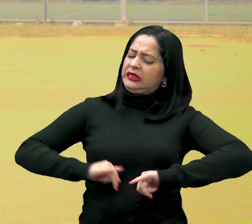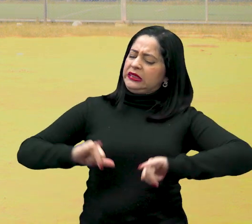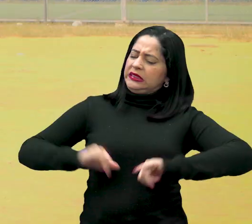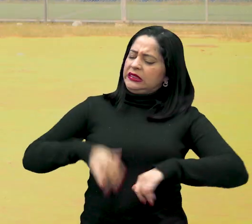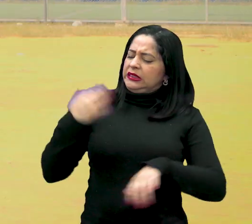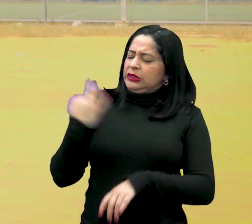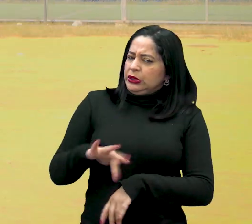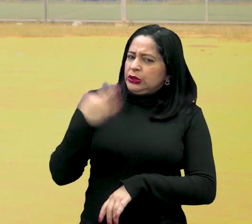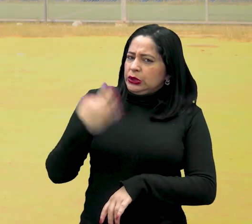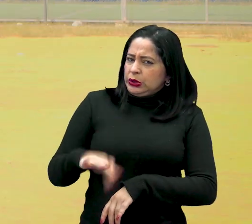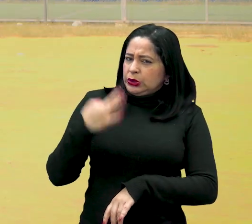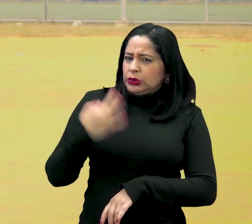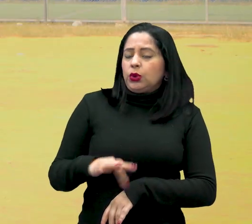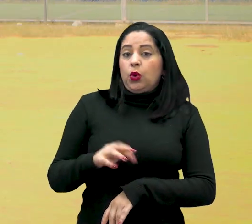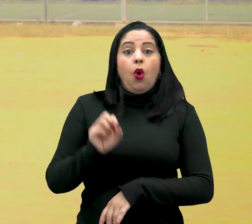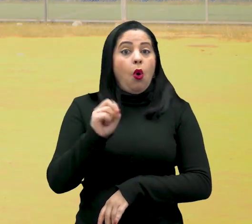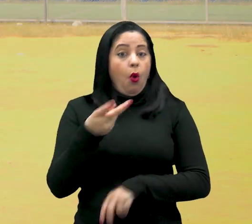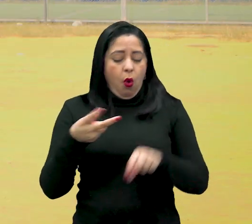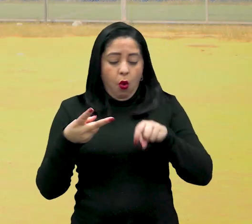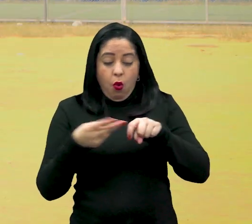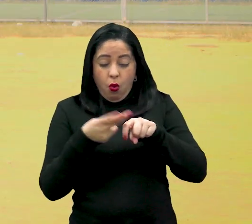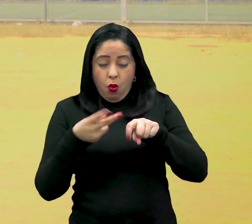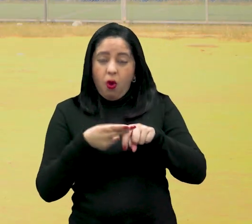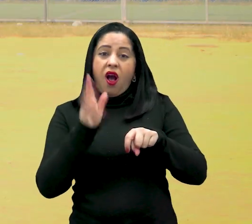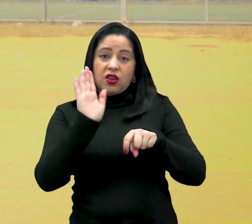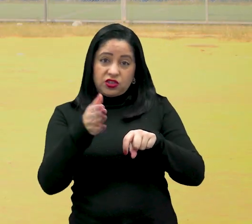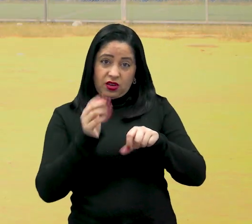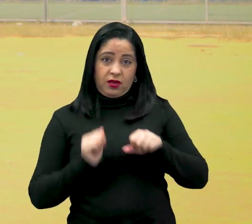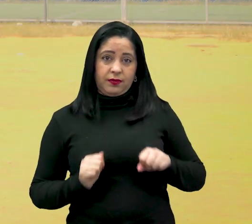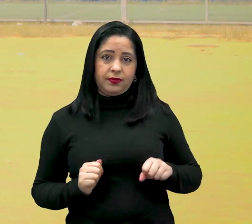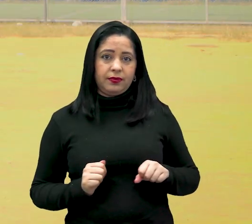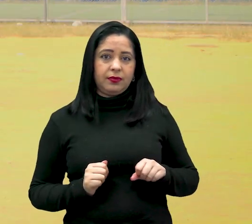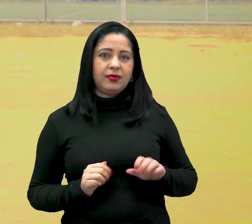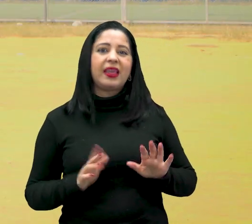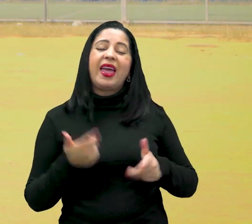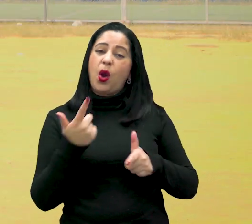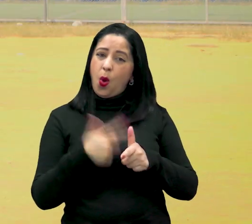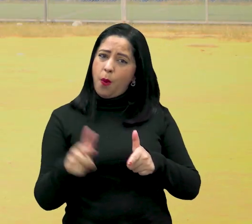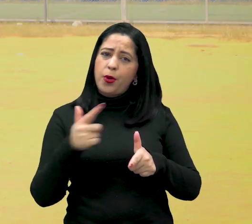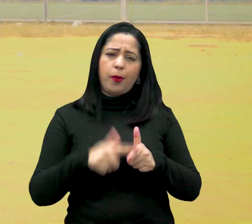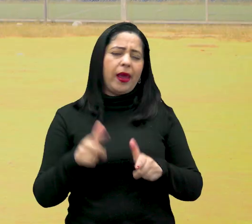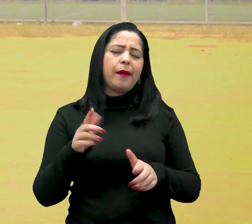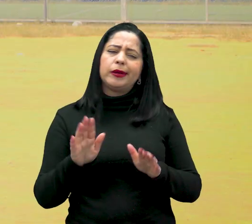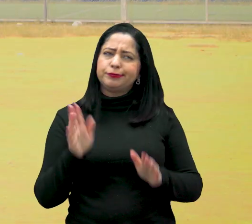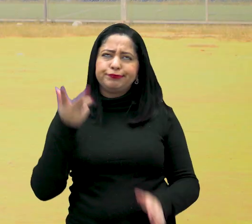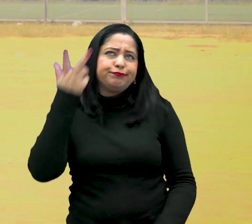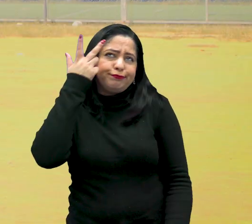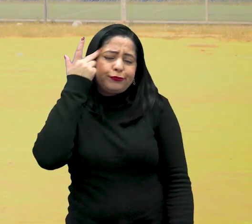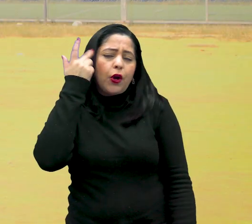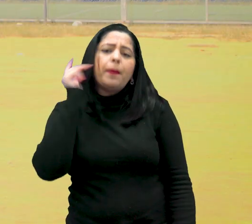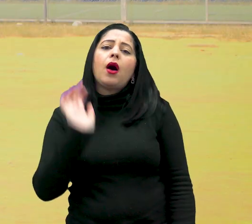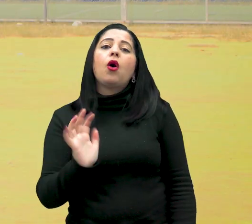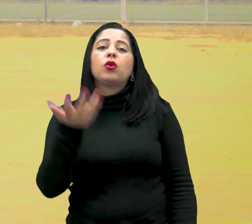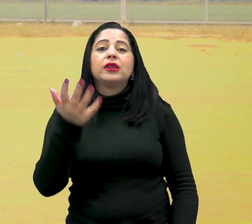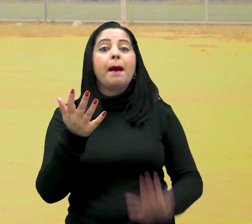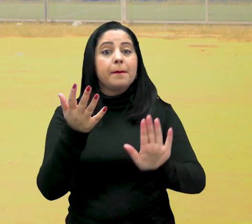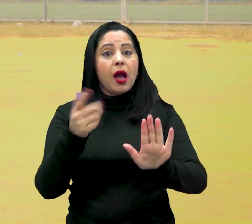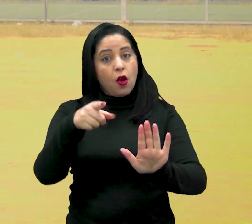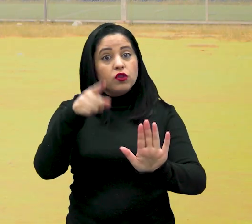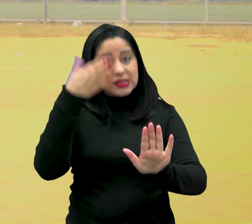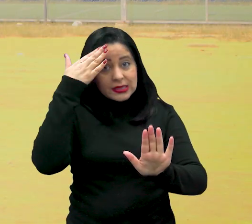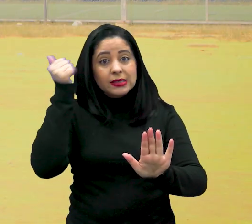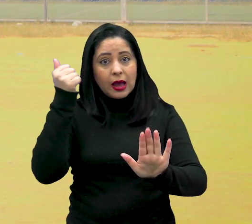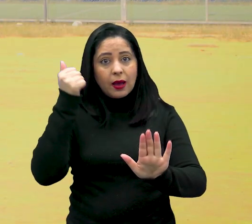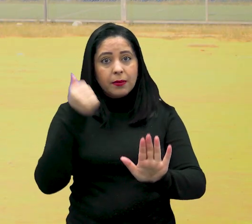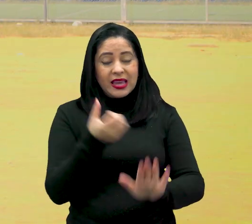esse problema, né? Ou que já passou por cirurgia até mesmo. Bom, pessoal, é um problema muito comum, viu? E vocês sabiam